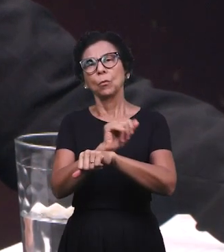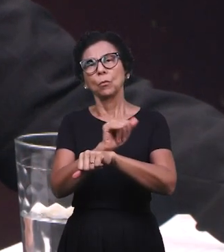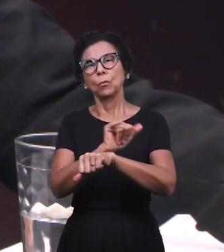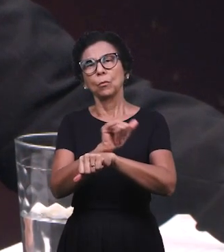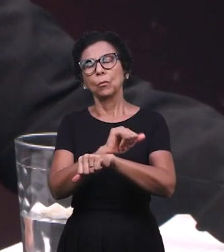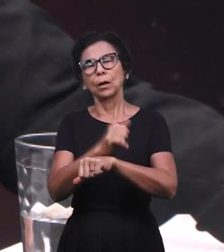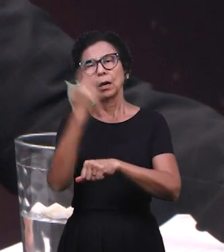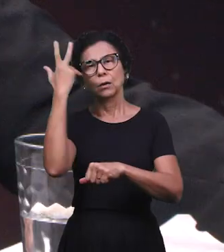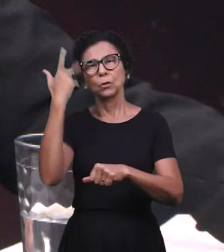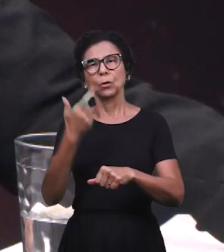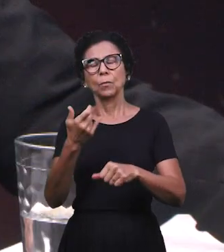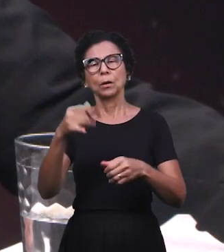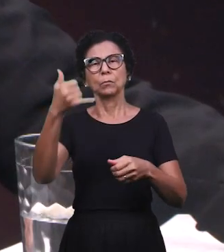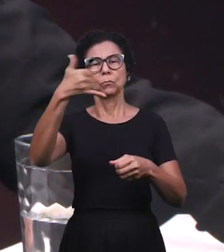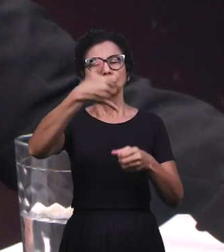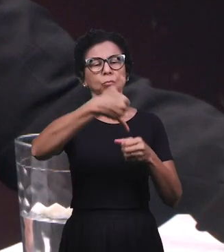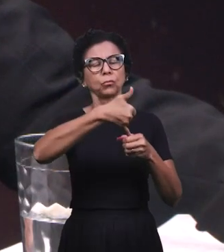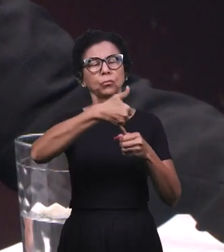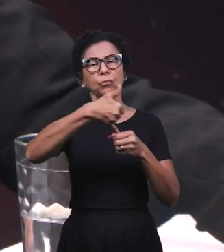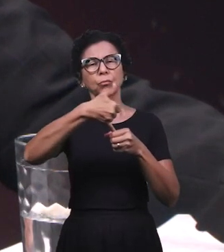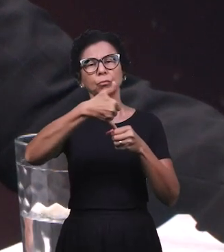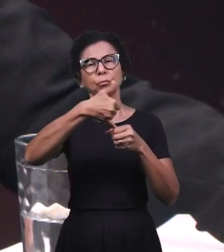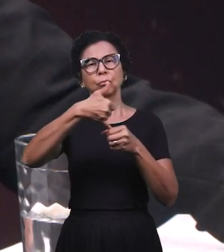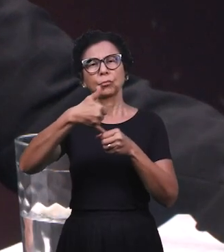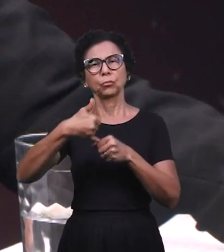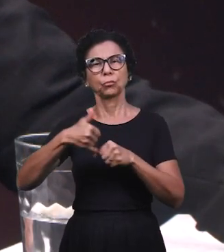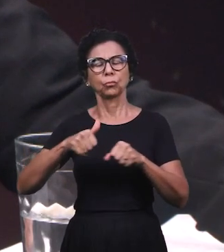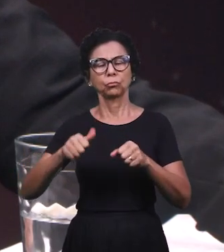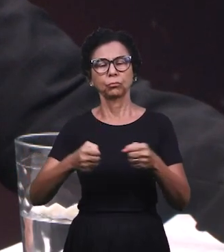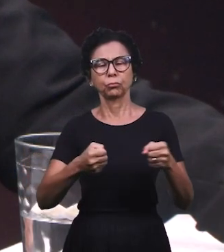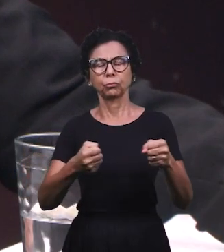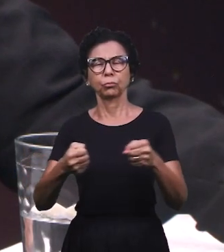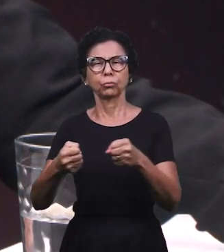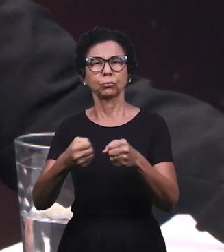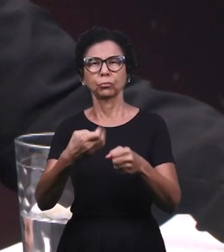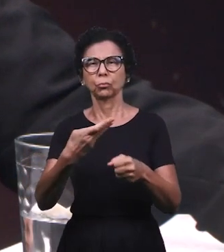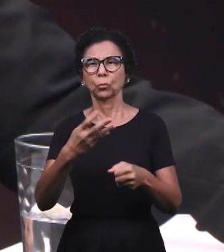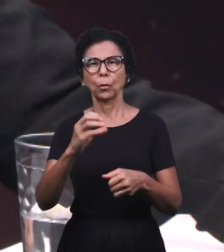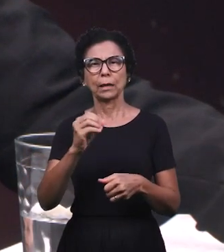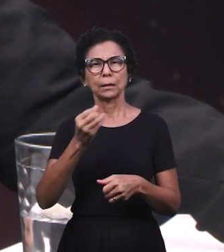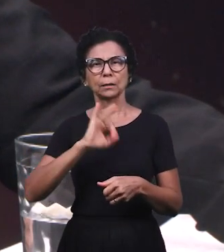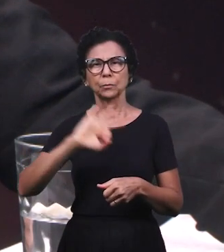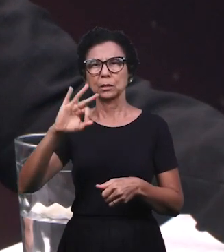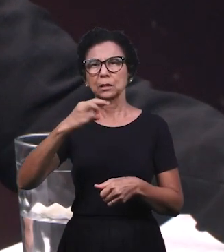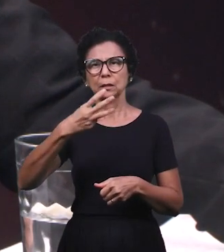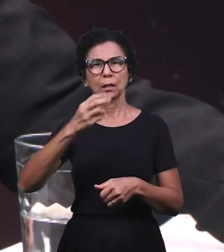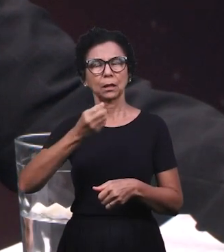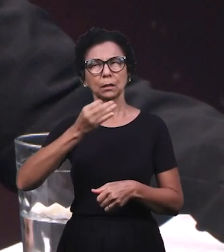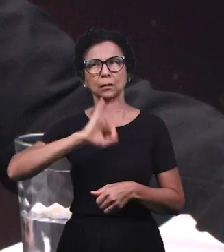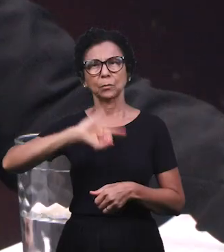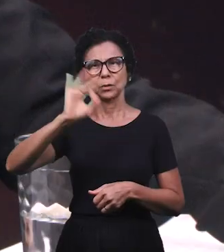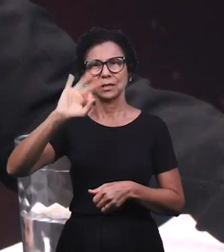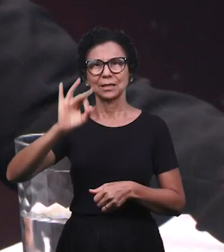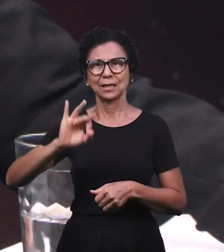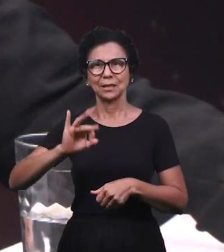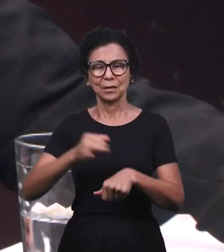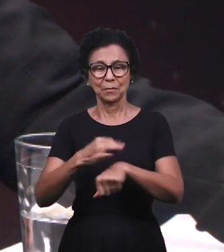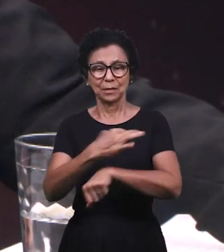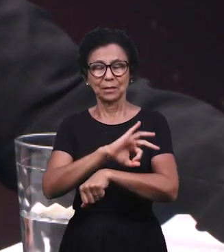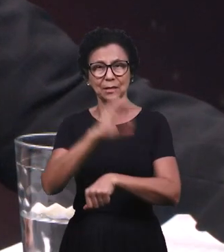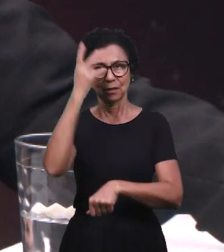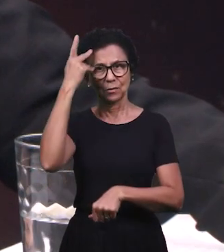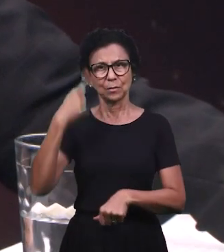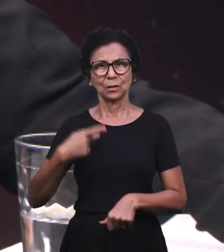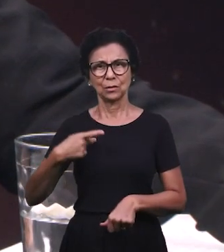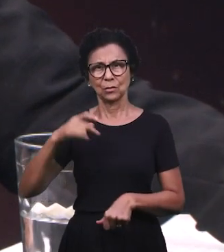aquele combustível em movimento de 40%, 30%. A célula humana, ela chega a 90%, 95% de